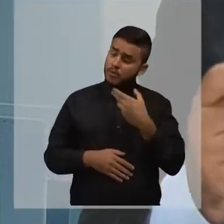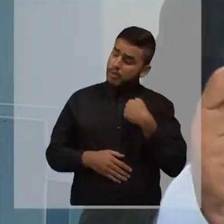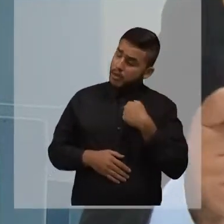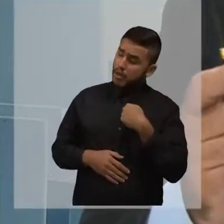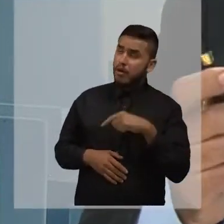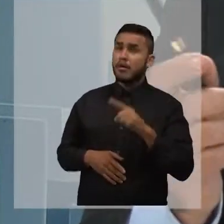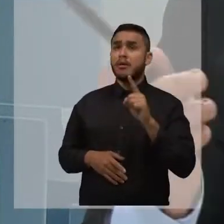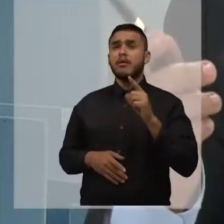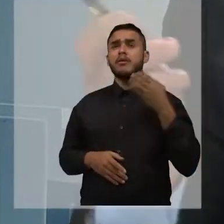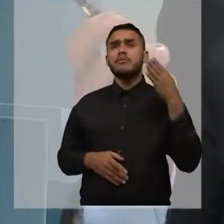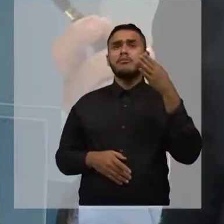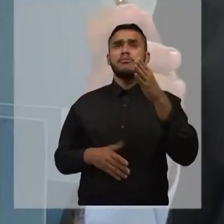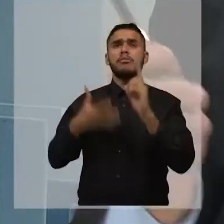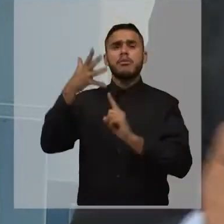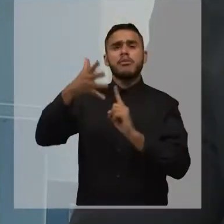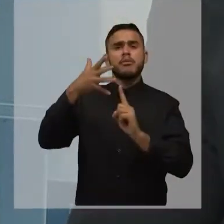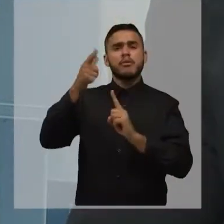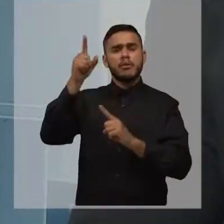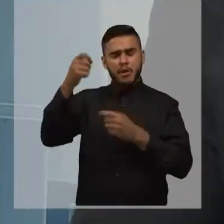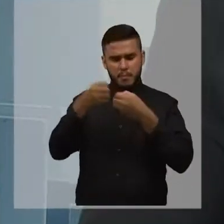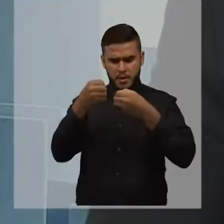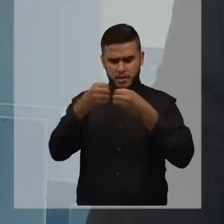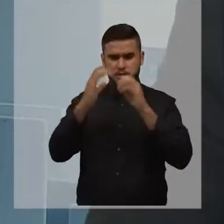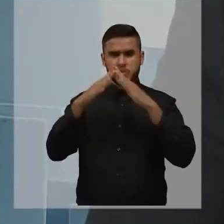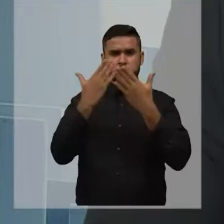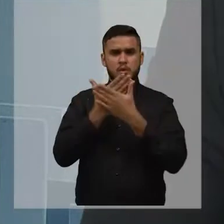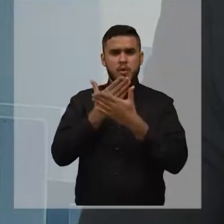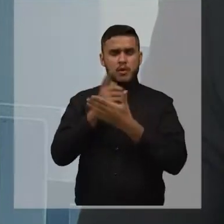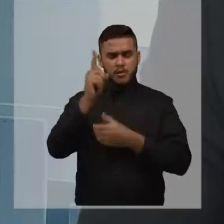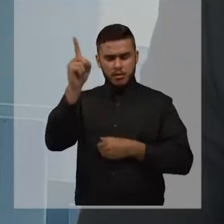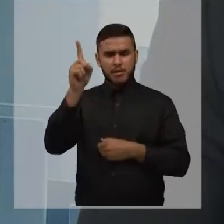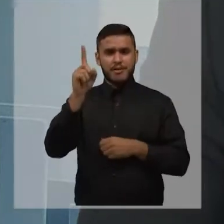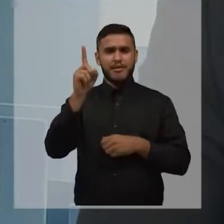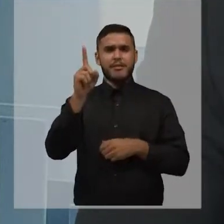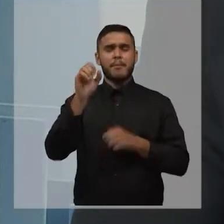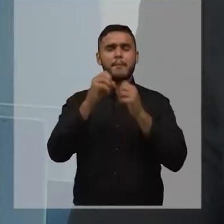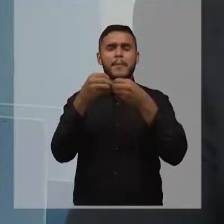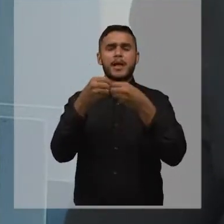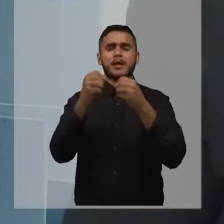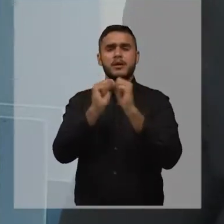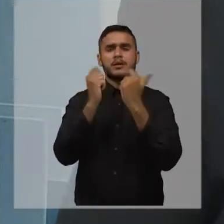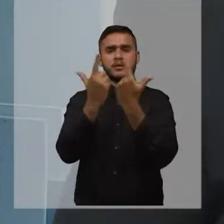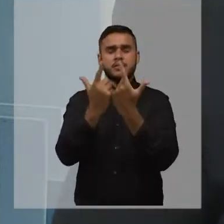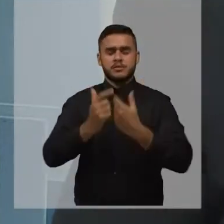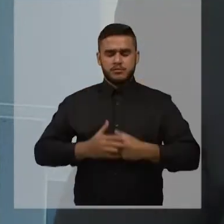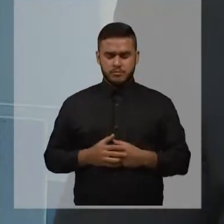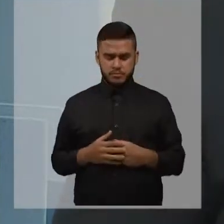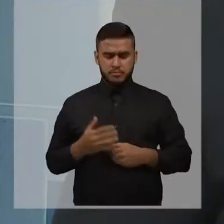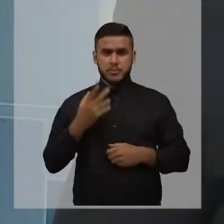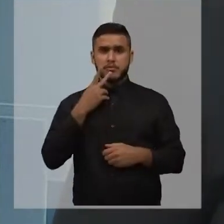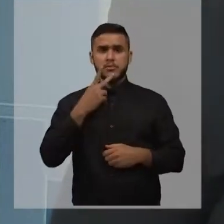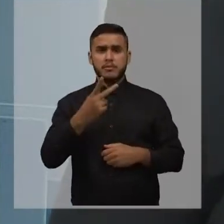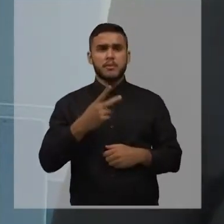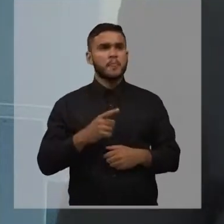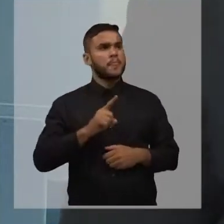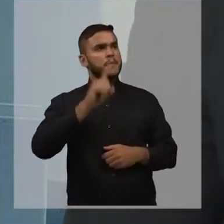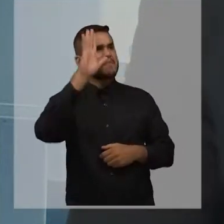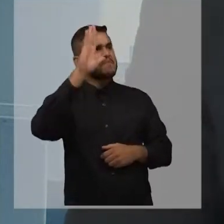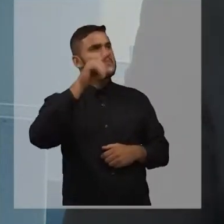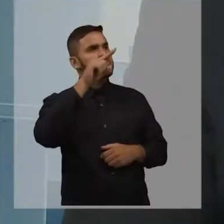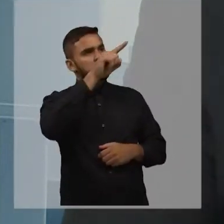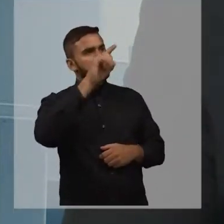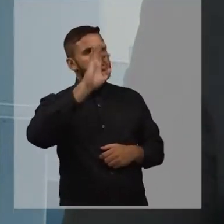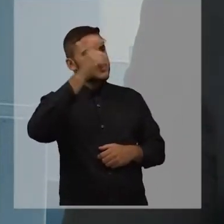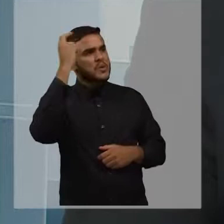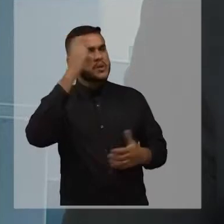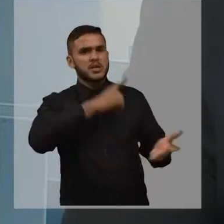uma palestra num colégio próximo ali à Assembleia, para estudante, e aí o estudante, mal ele começou a falar, perguntou, o senhor não tem vergonha de dizer que é